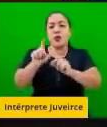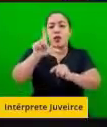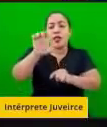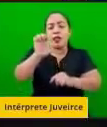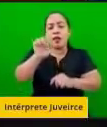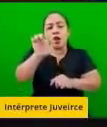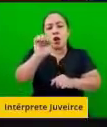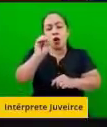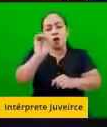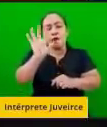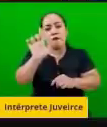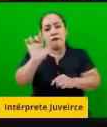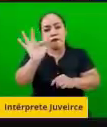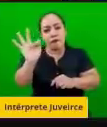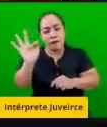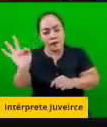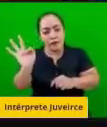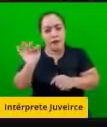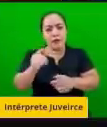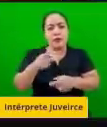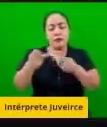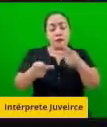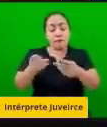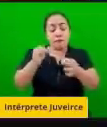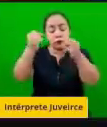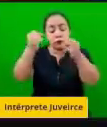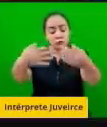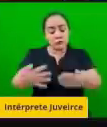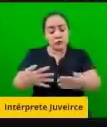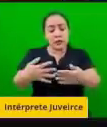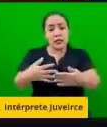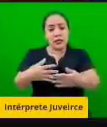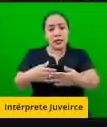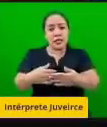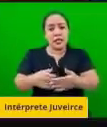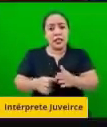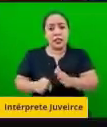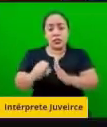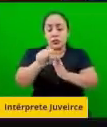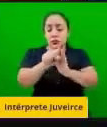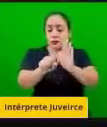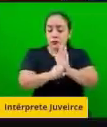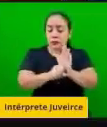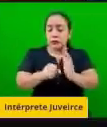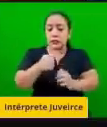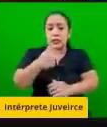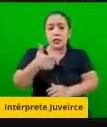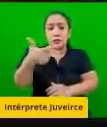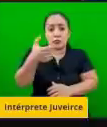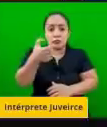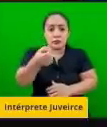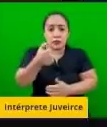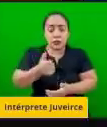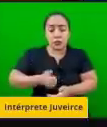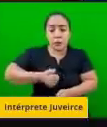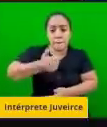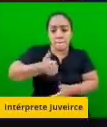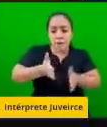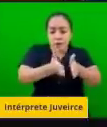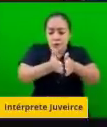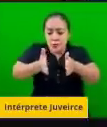discussão cujo início se deu na primeira metade do século XX, né, não somente com a escola dos